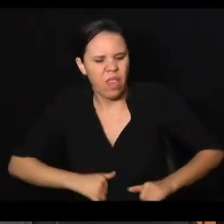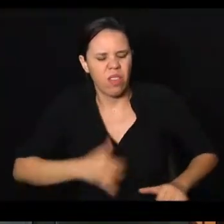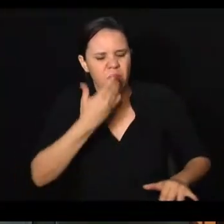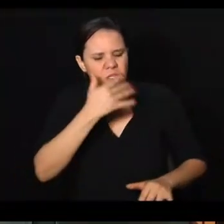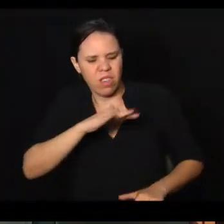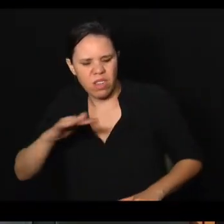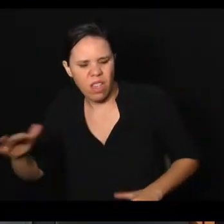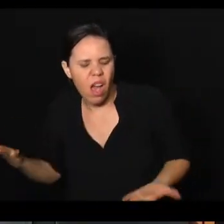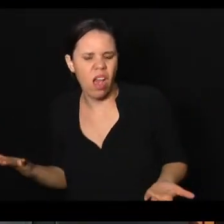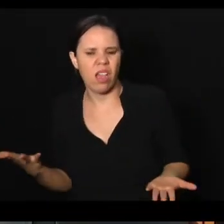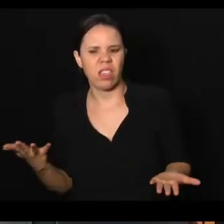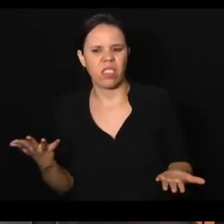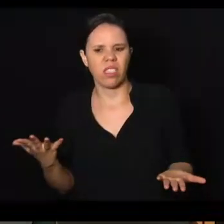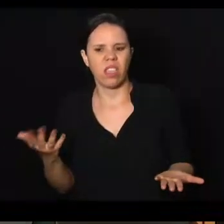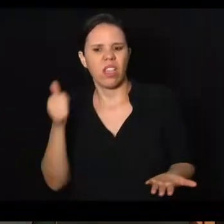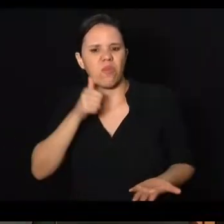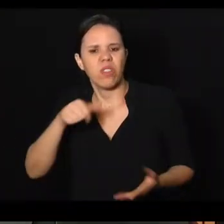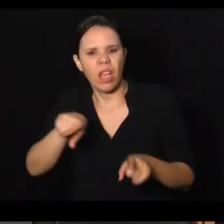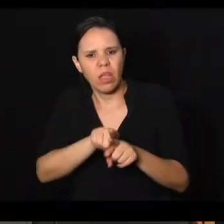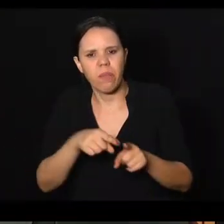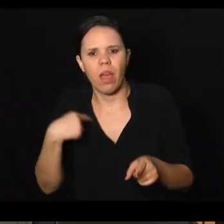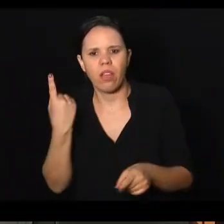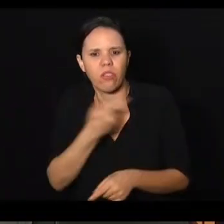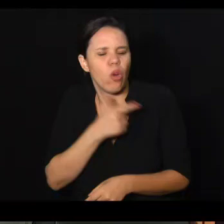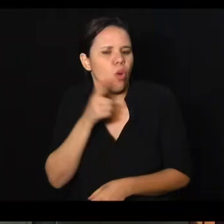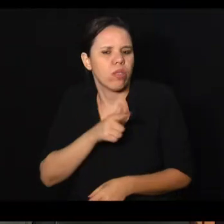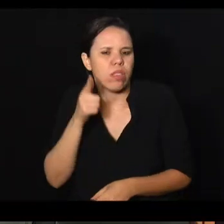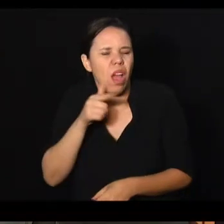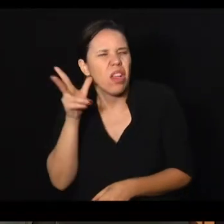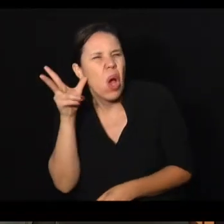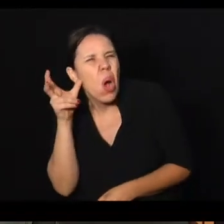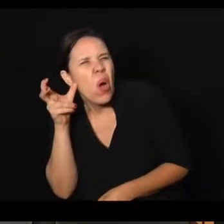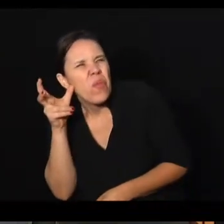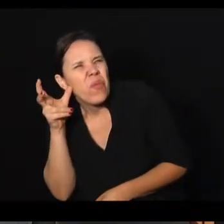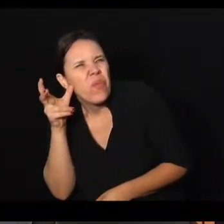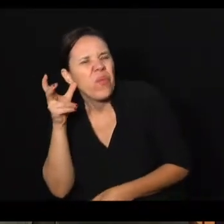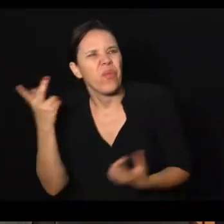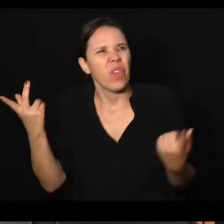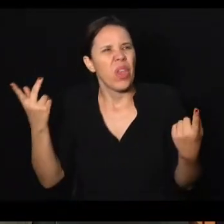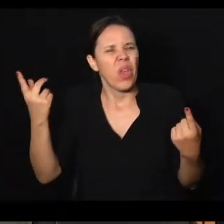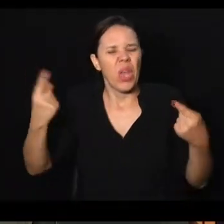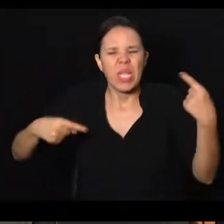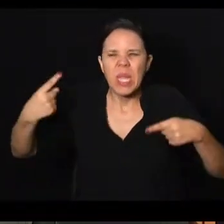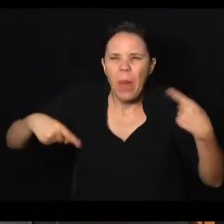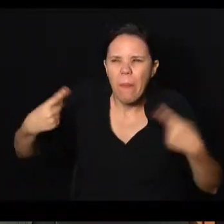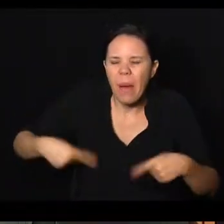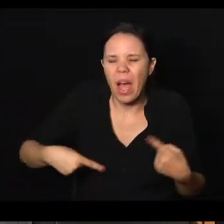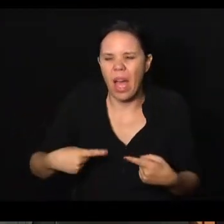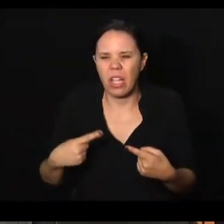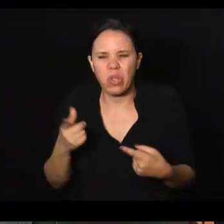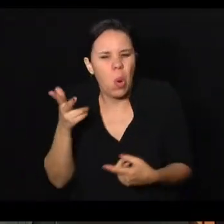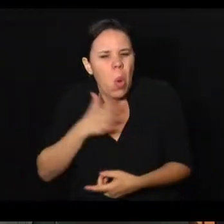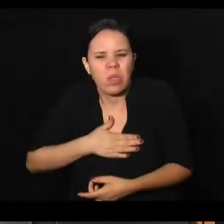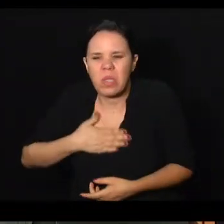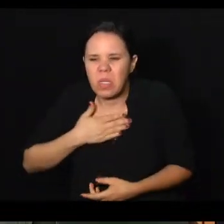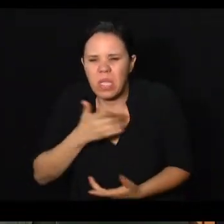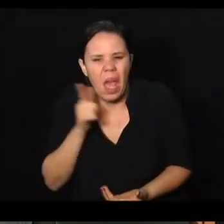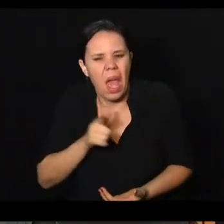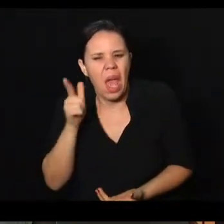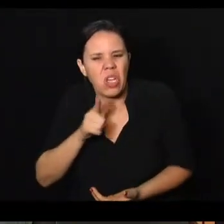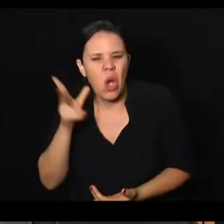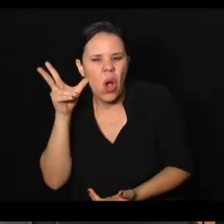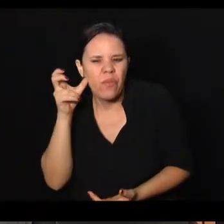tal forma que a gente não possa ouvir o que nós temos a dizer para proteger crianças no